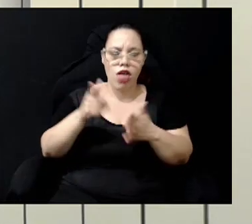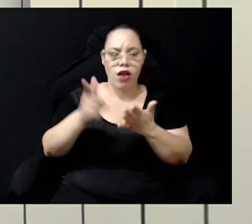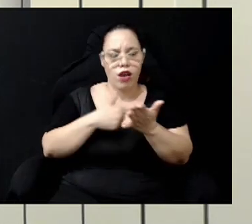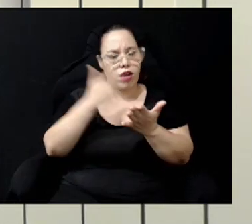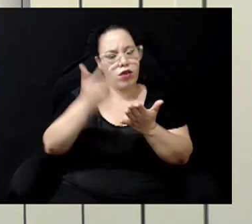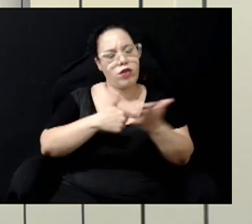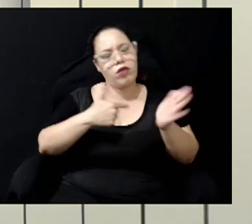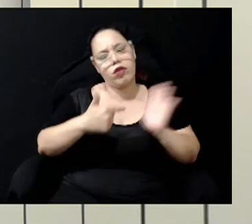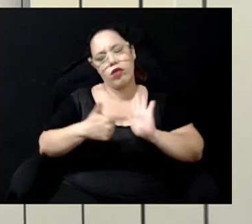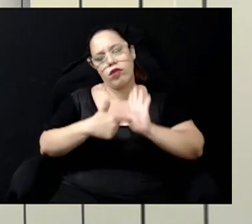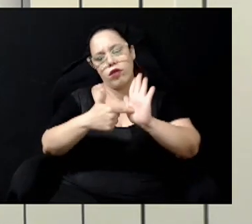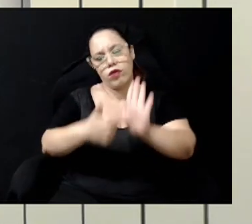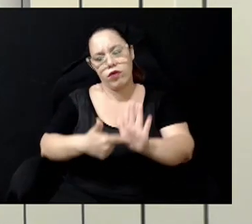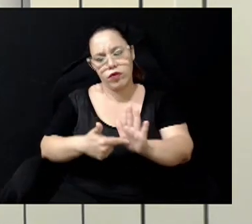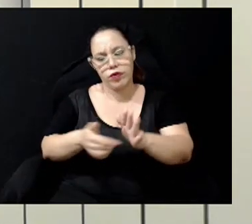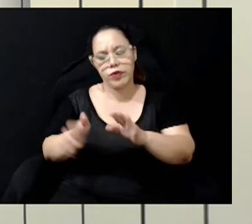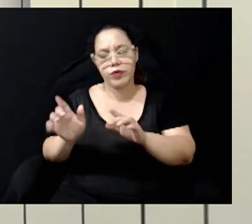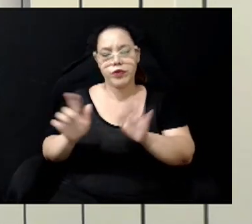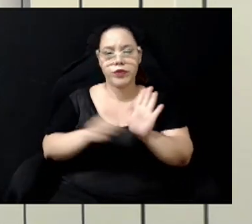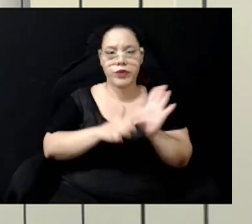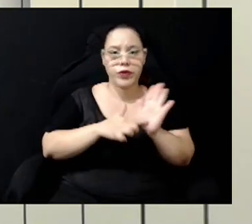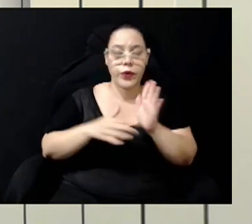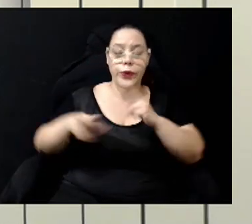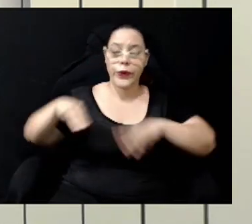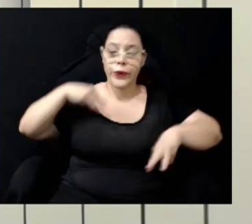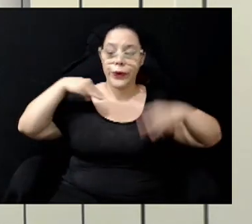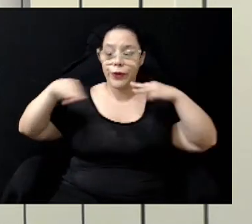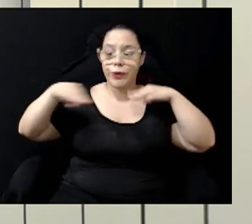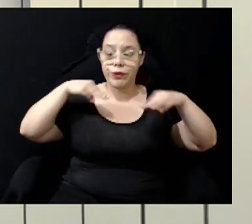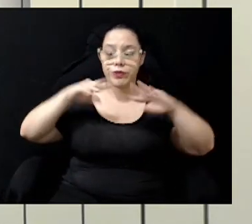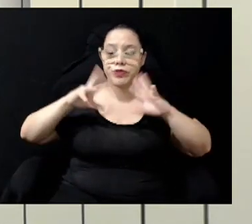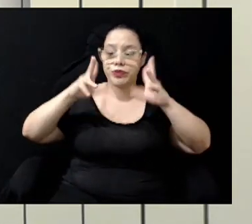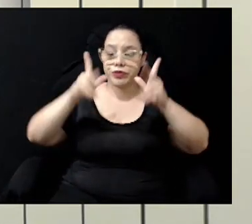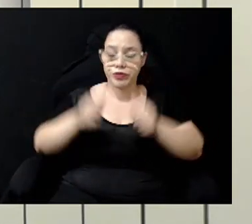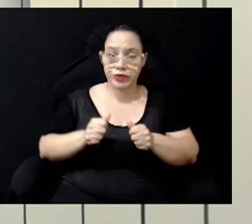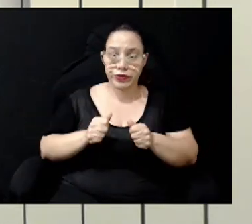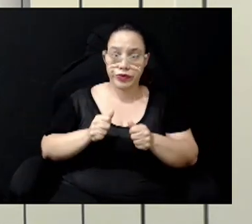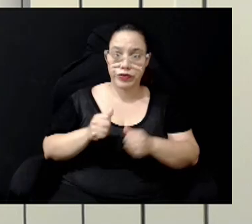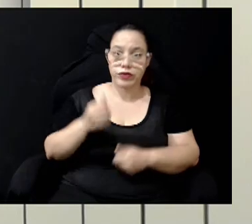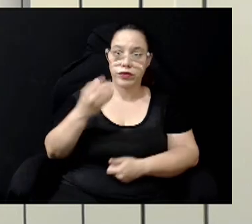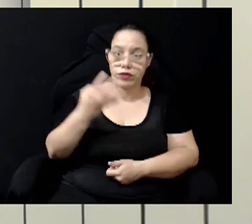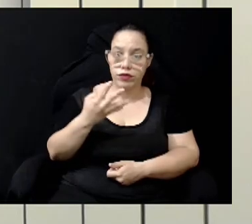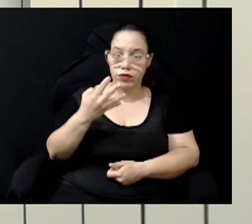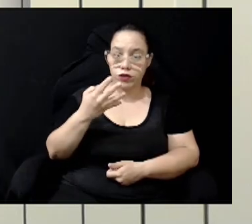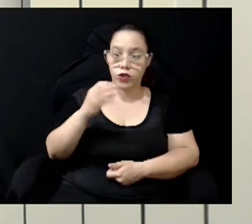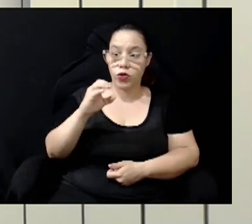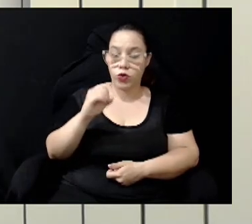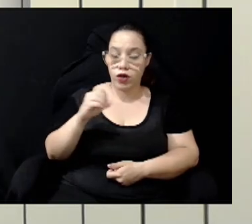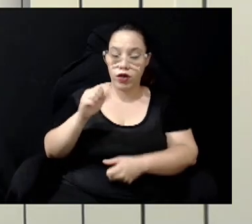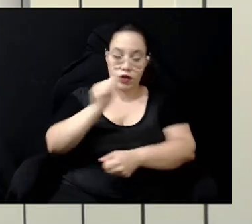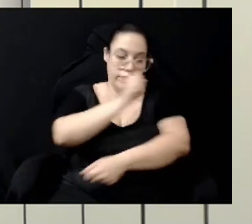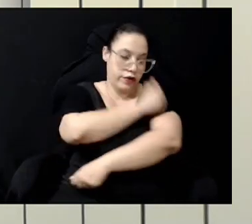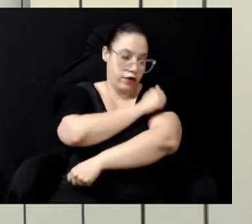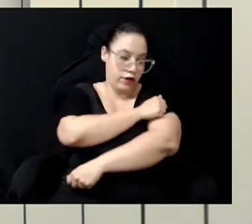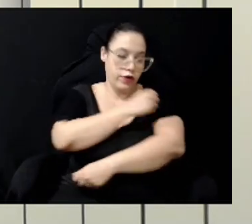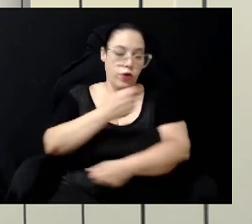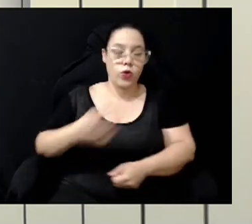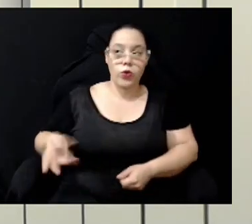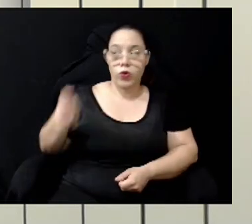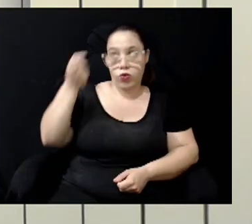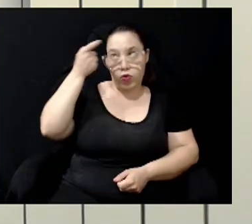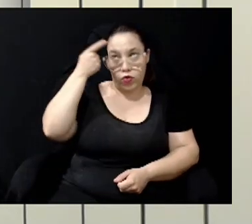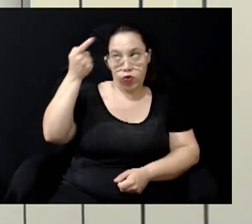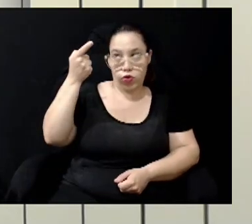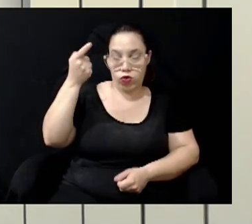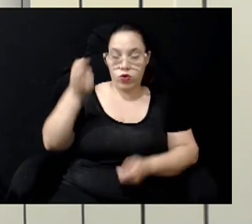e apresentações musicais. Ao todo, são 40 acadêmicos, entre intelectuais e escritores aqui